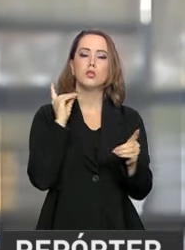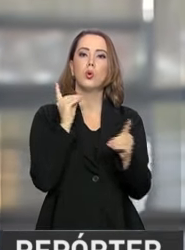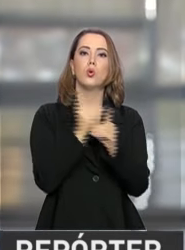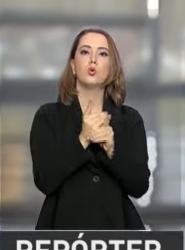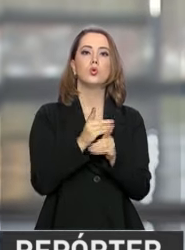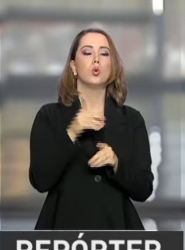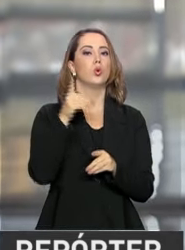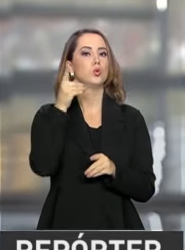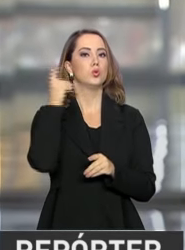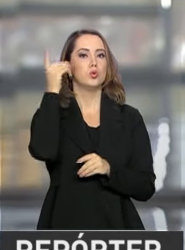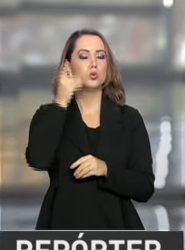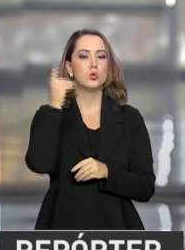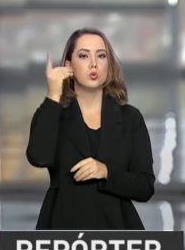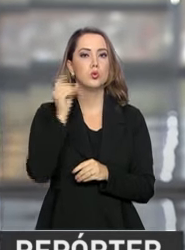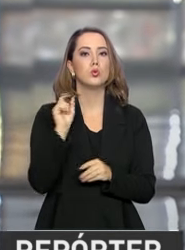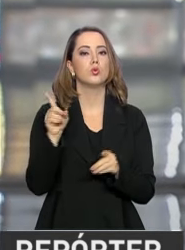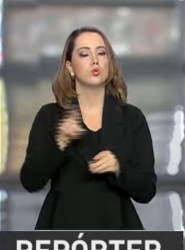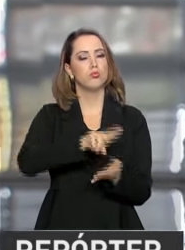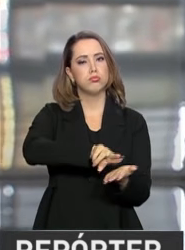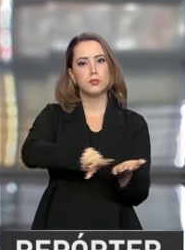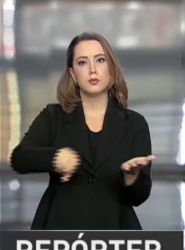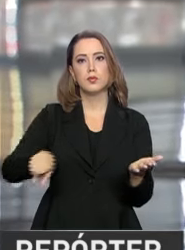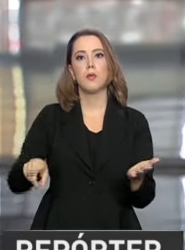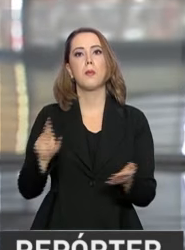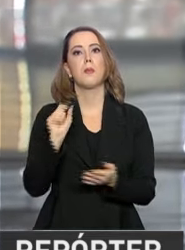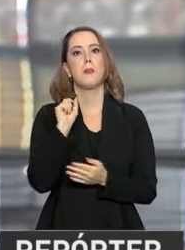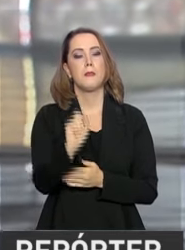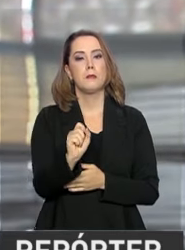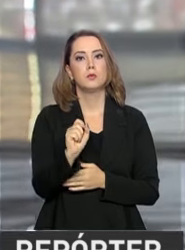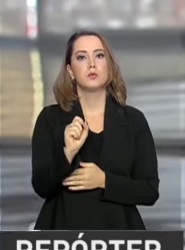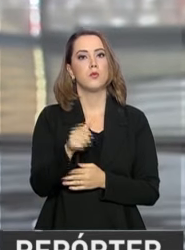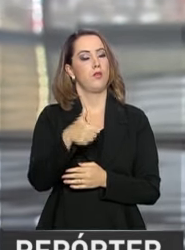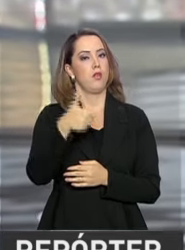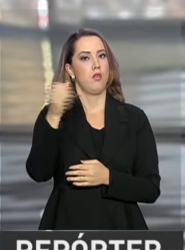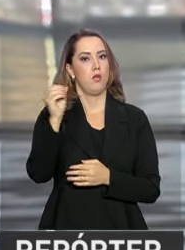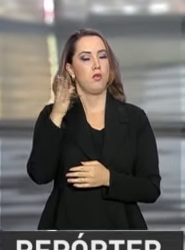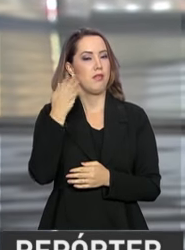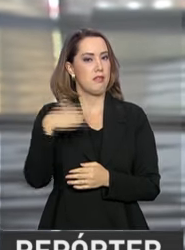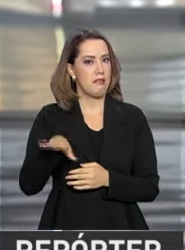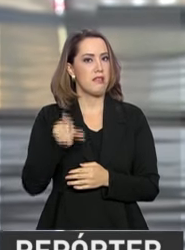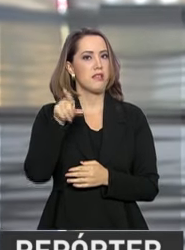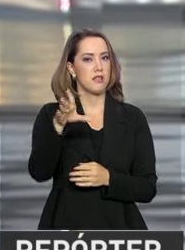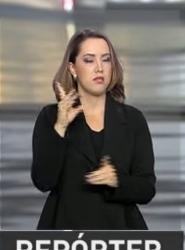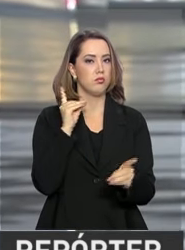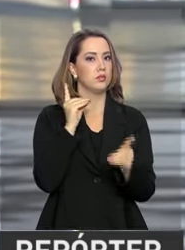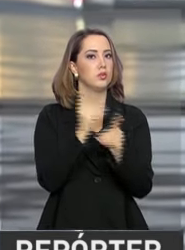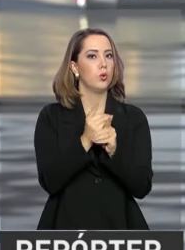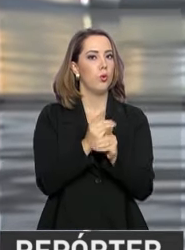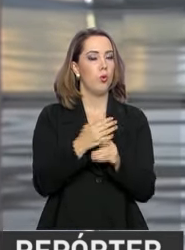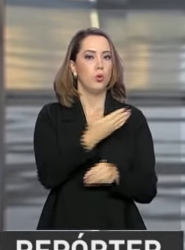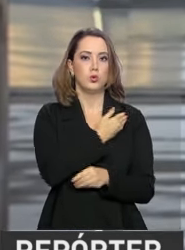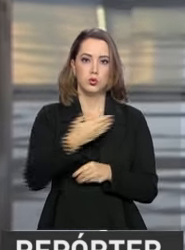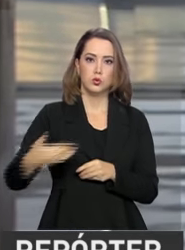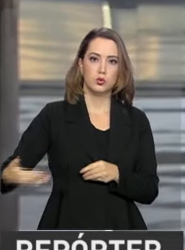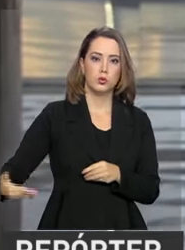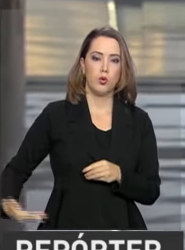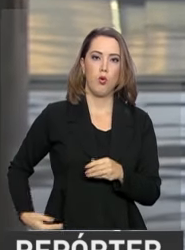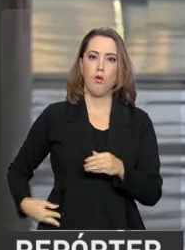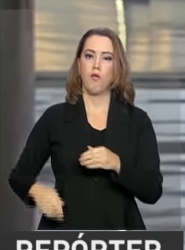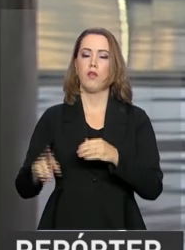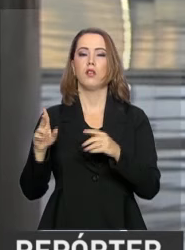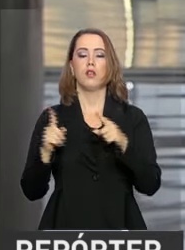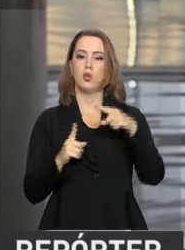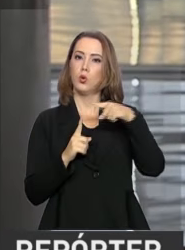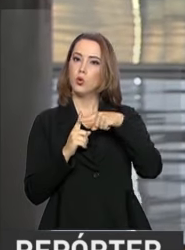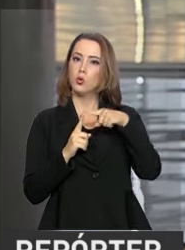paulo foletto antonio imbassahy e rubens bueno às dez e meia ele recebeu o governador do estado do tocantins marcelo